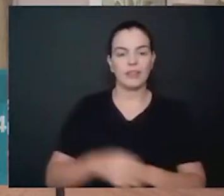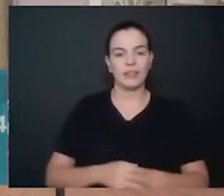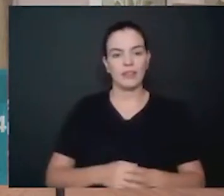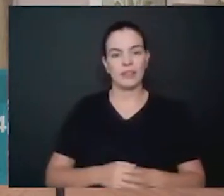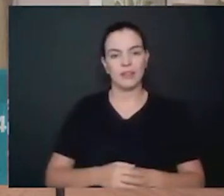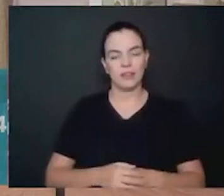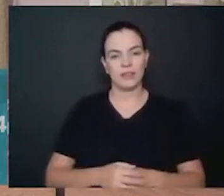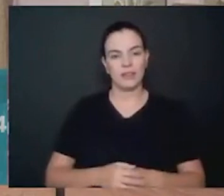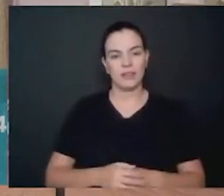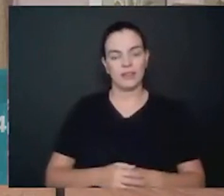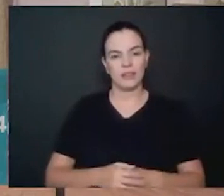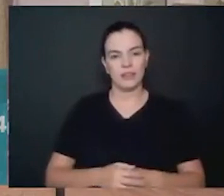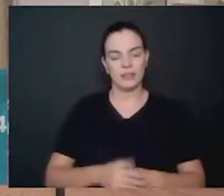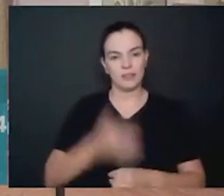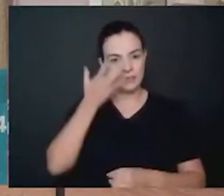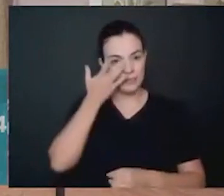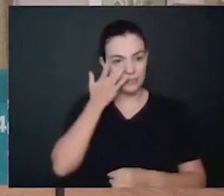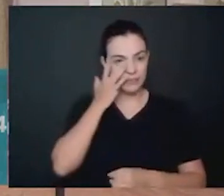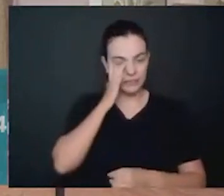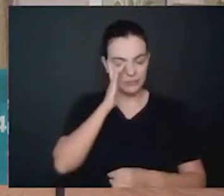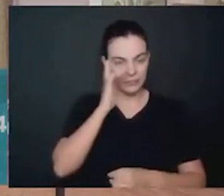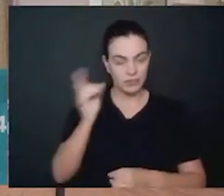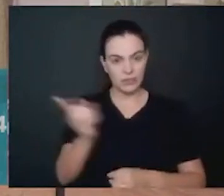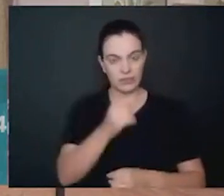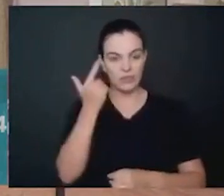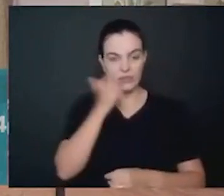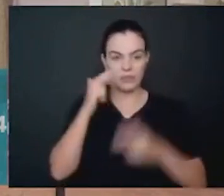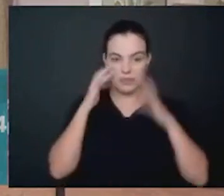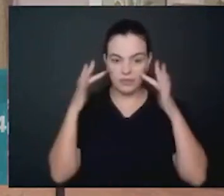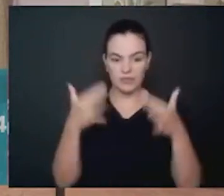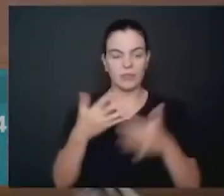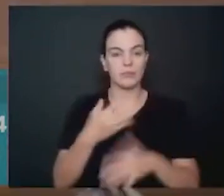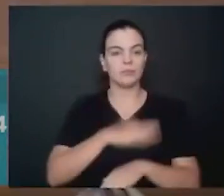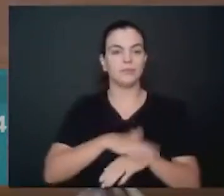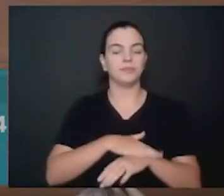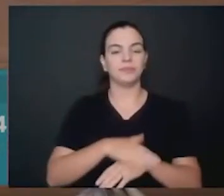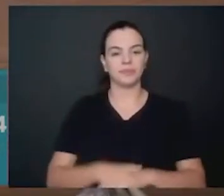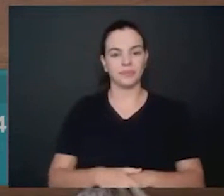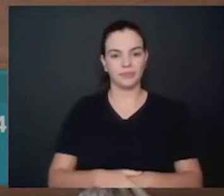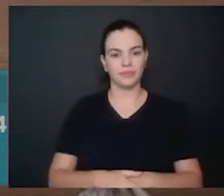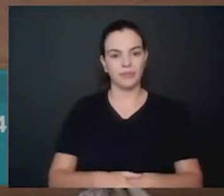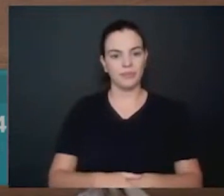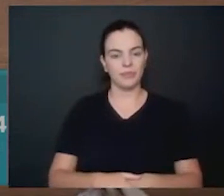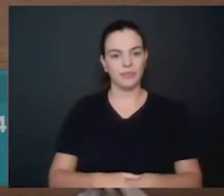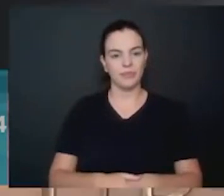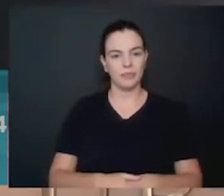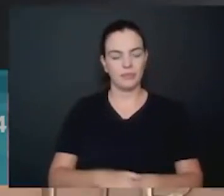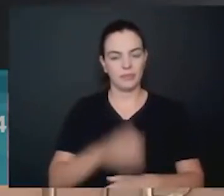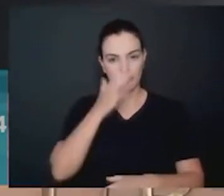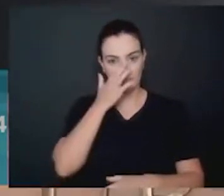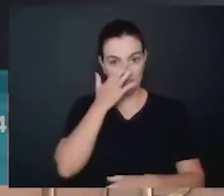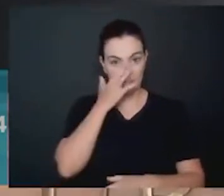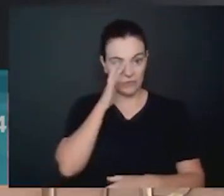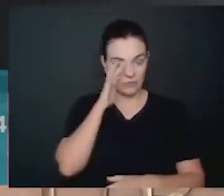excelências para que seja testemunhado este momento que estamos vivendo Vamos então fazer a entrega o registro